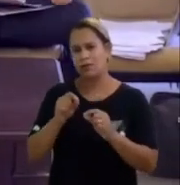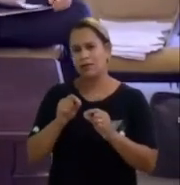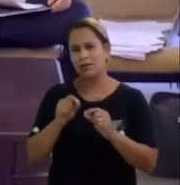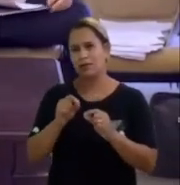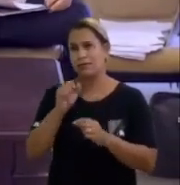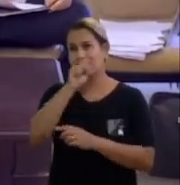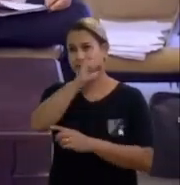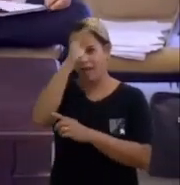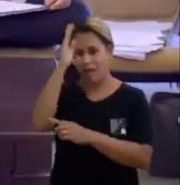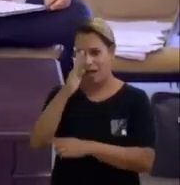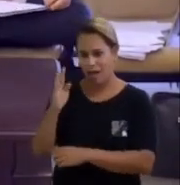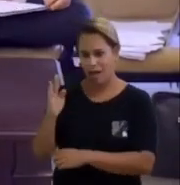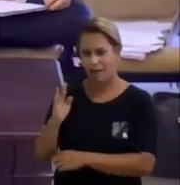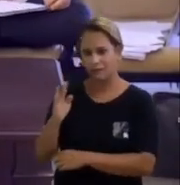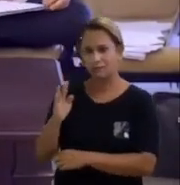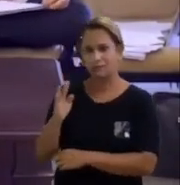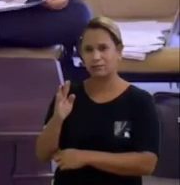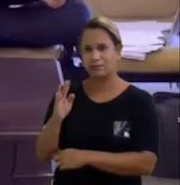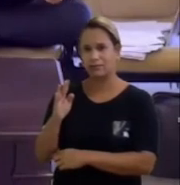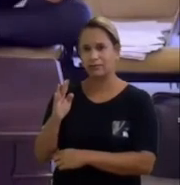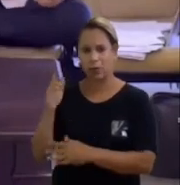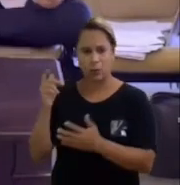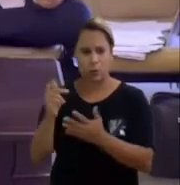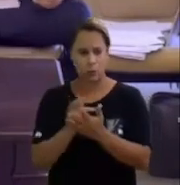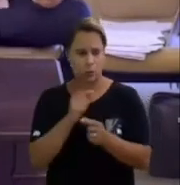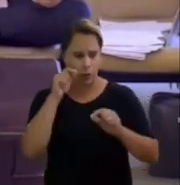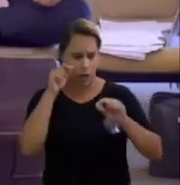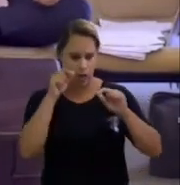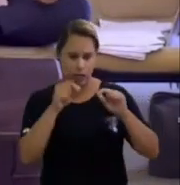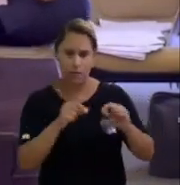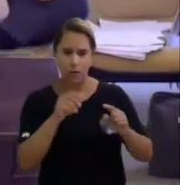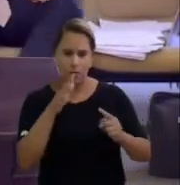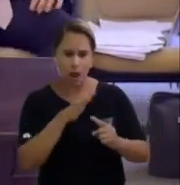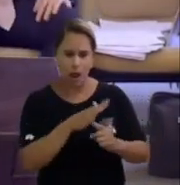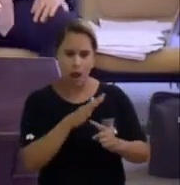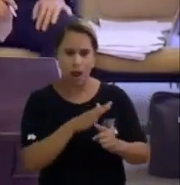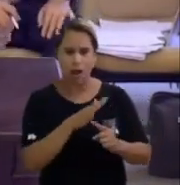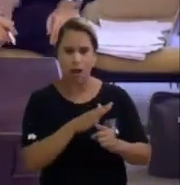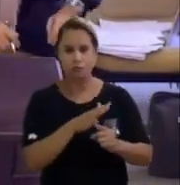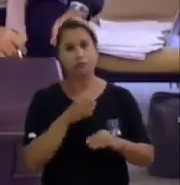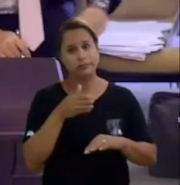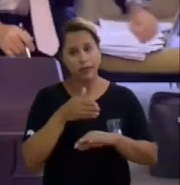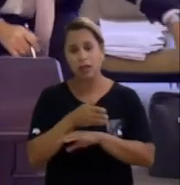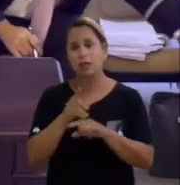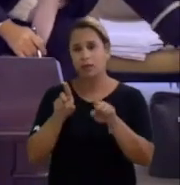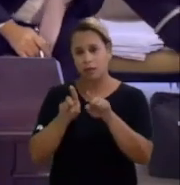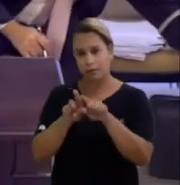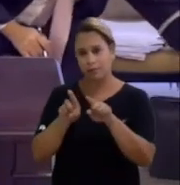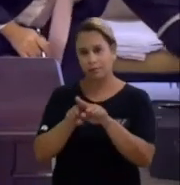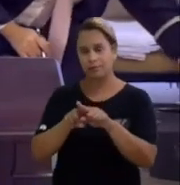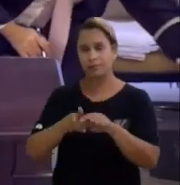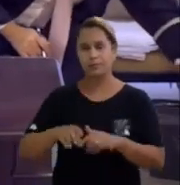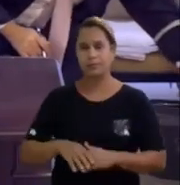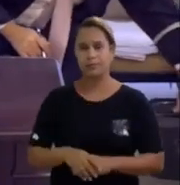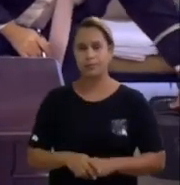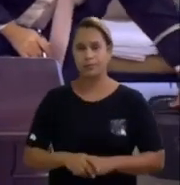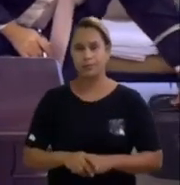afeta Curitiba, que não afeta o Paraná, a não ser que o Paraná não fizesse parte da circunscrição federal.